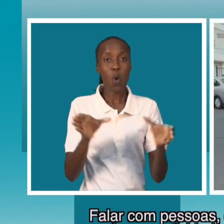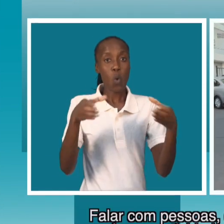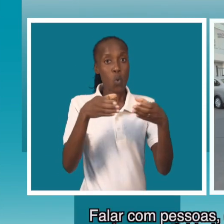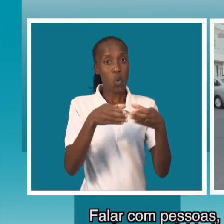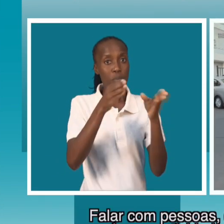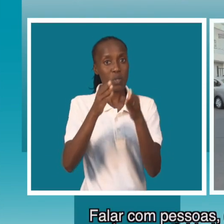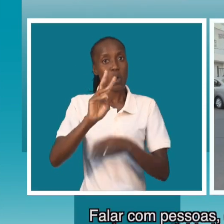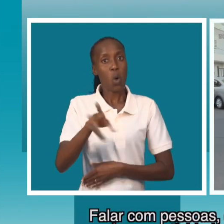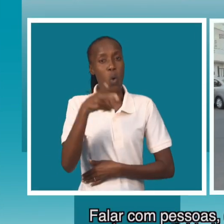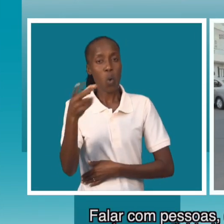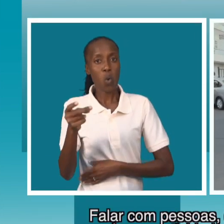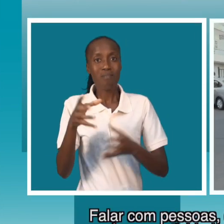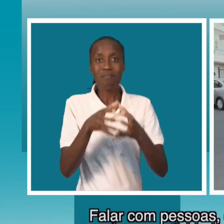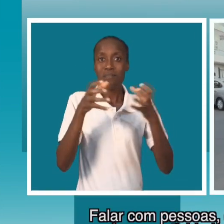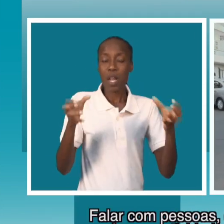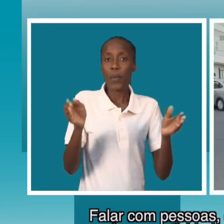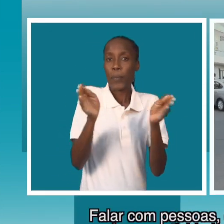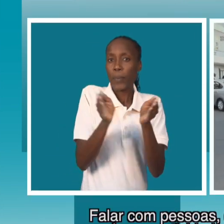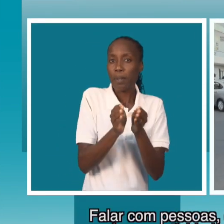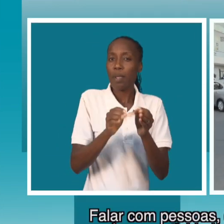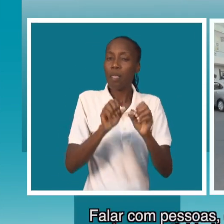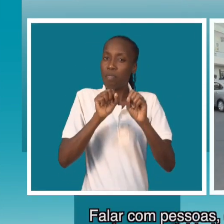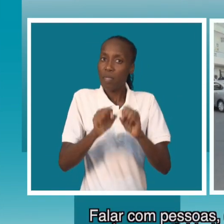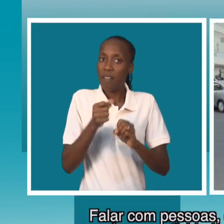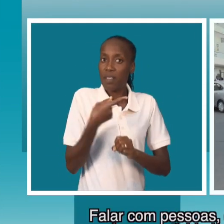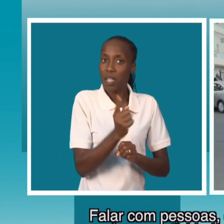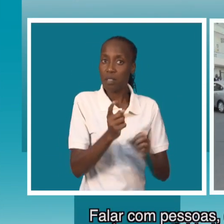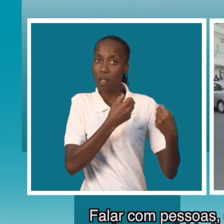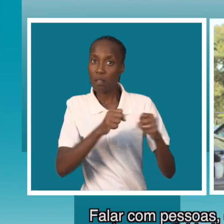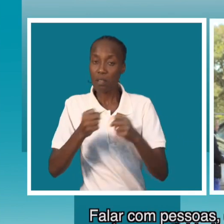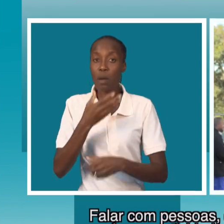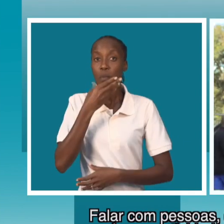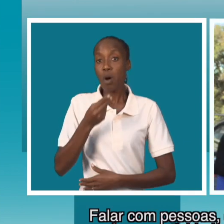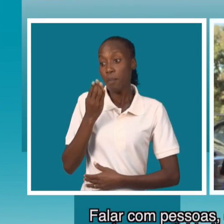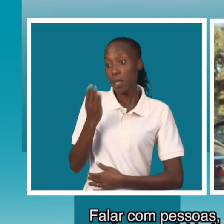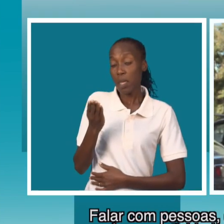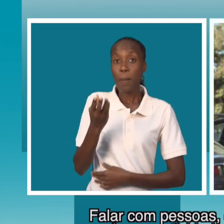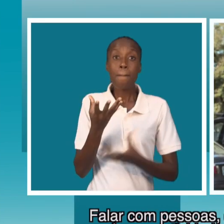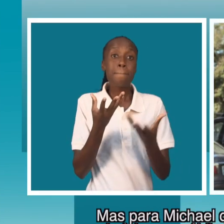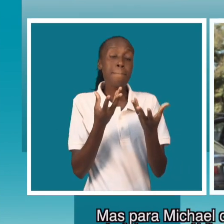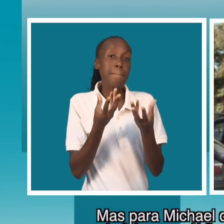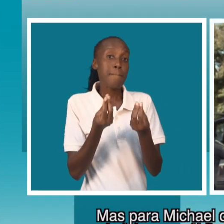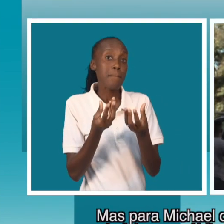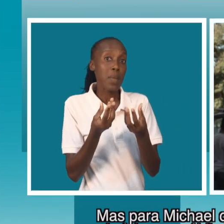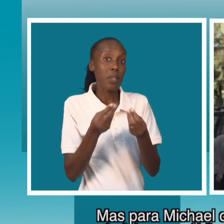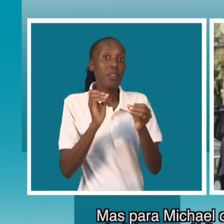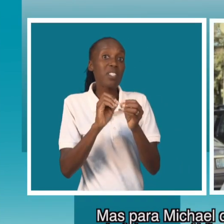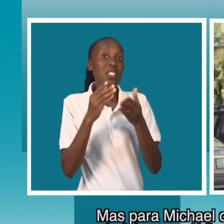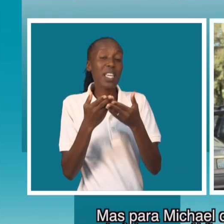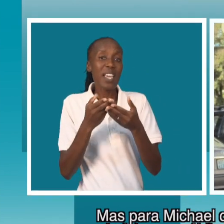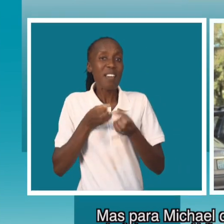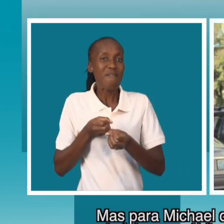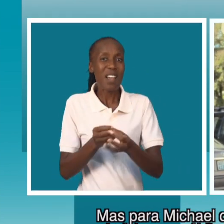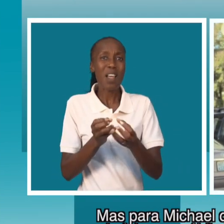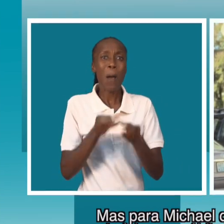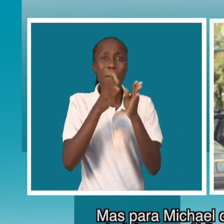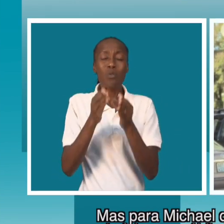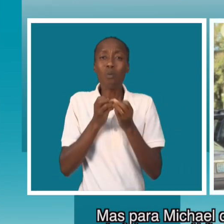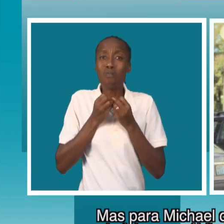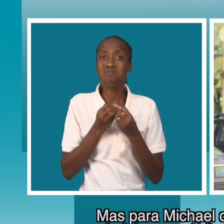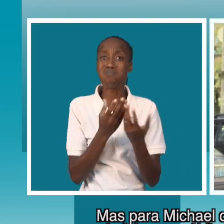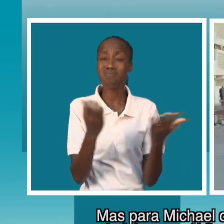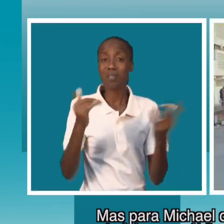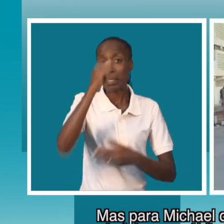Falar com outras pessoas, em grupos pequenos ou grandes, é uma atividade que se tem de passar na vida. Mas para Michael, que sofre de